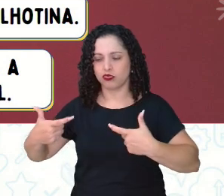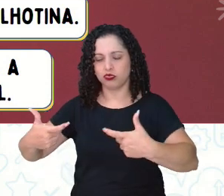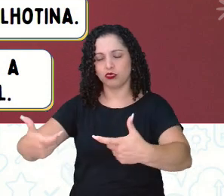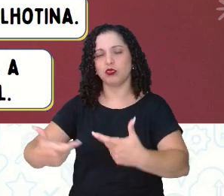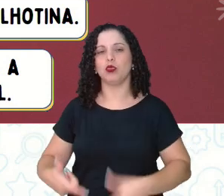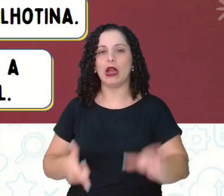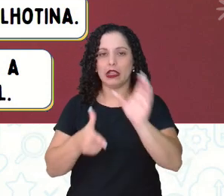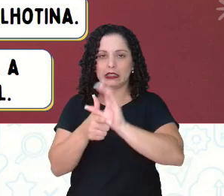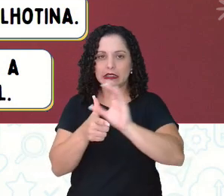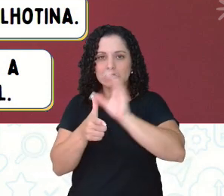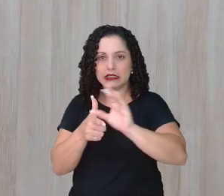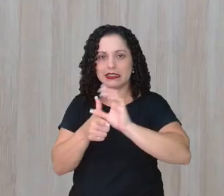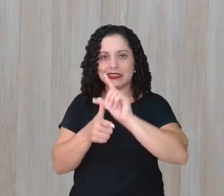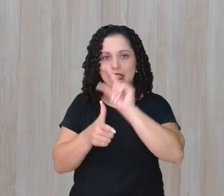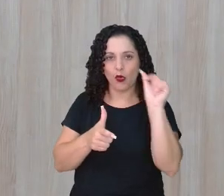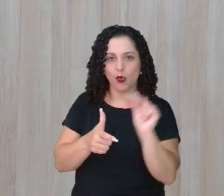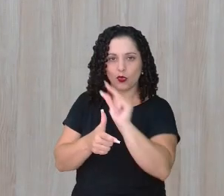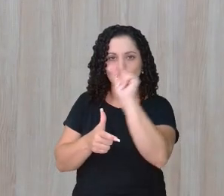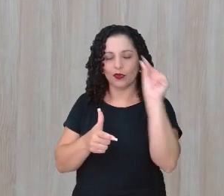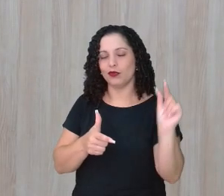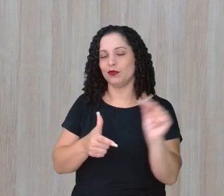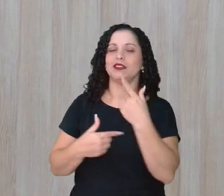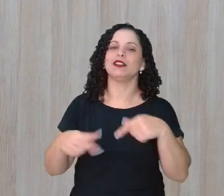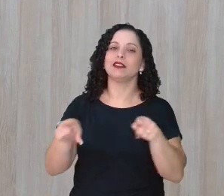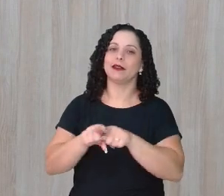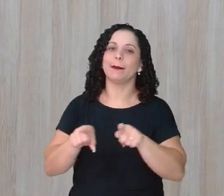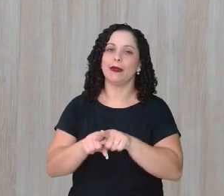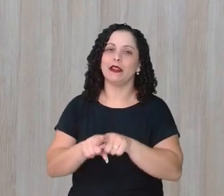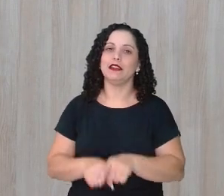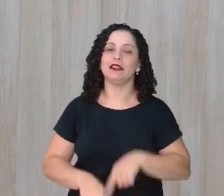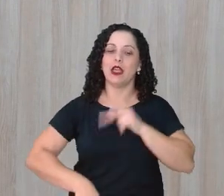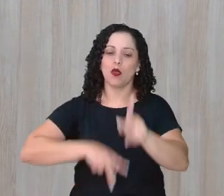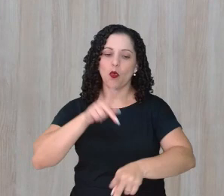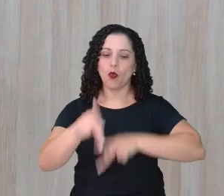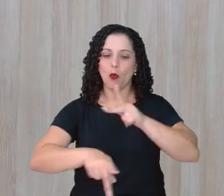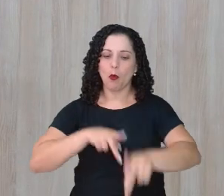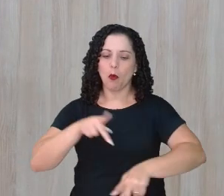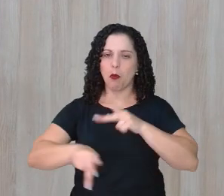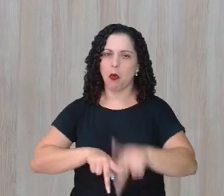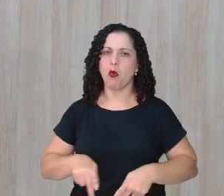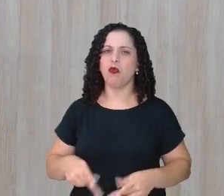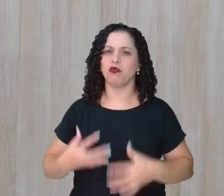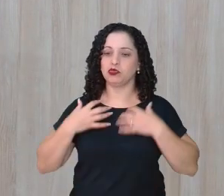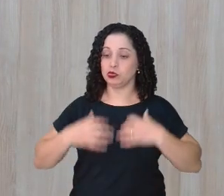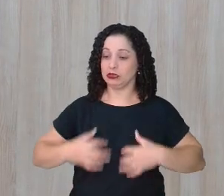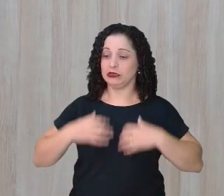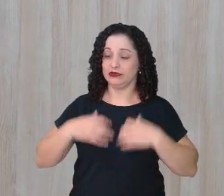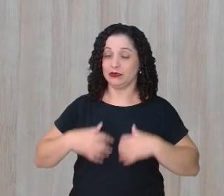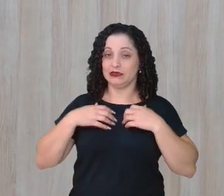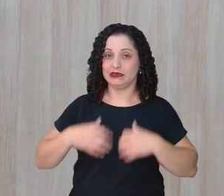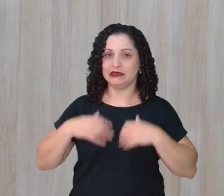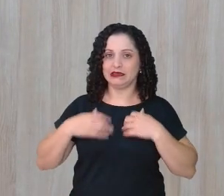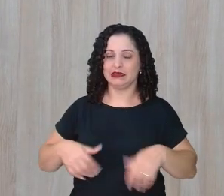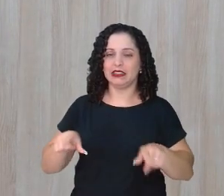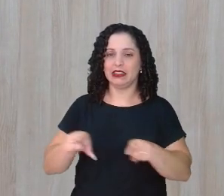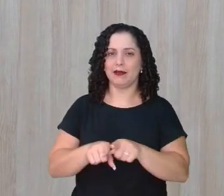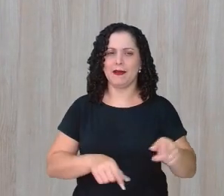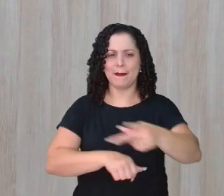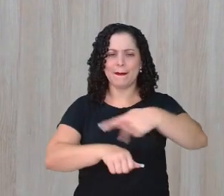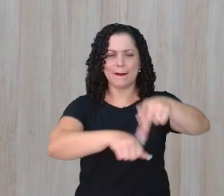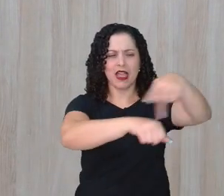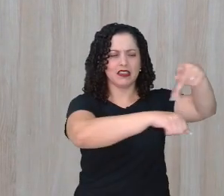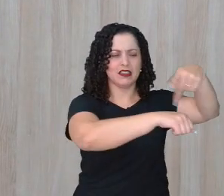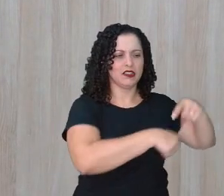ainda se intensificavam. Então, existiam revoltas populares, a ameaça ali de invasões de estrangeiras. Então,